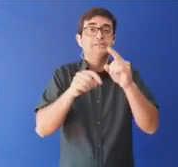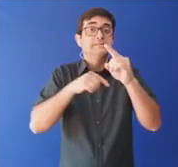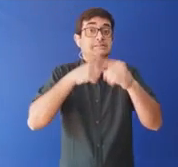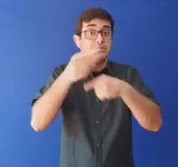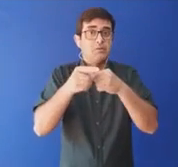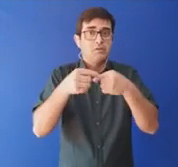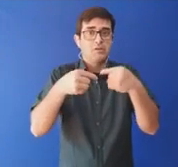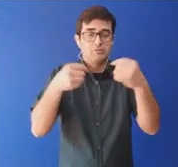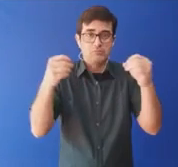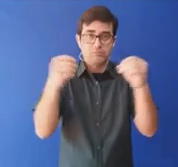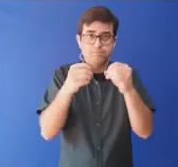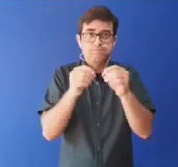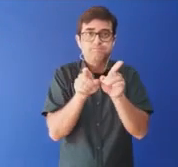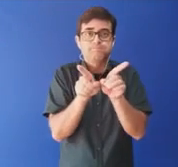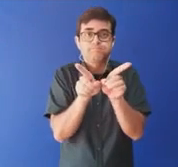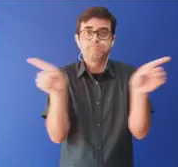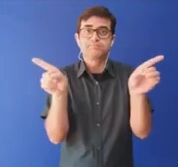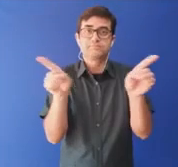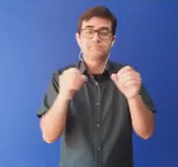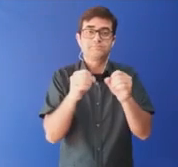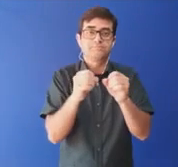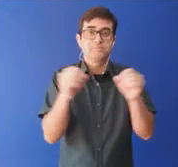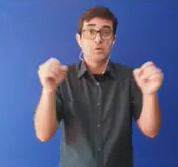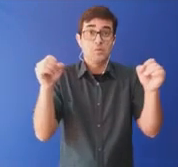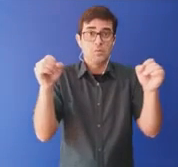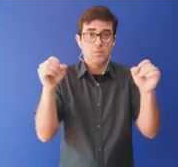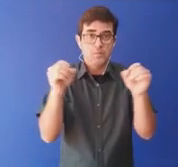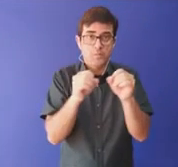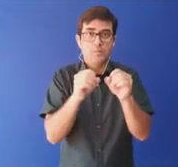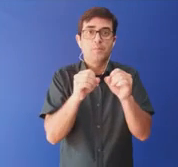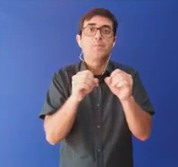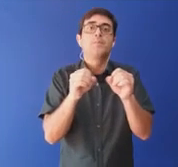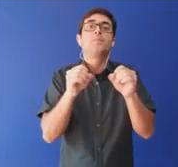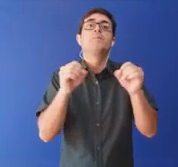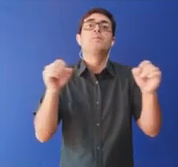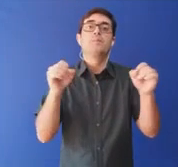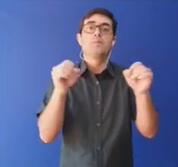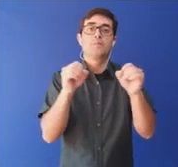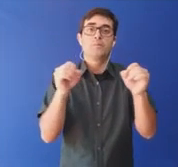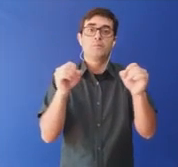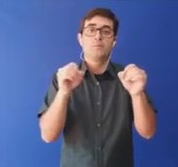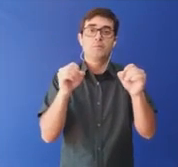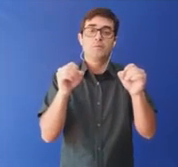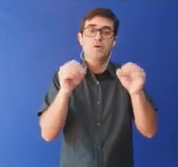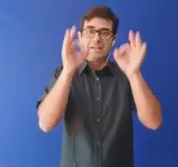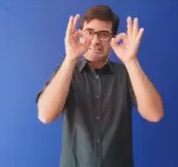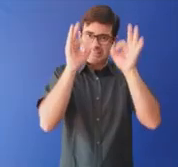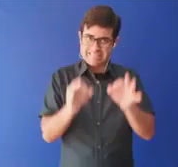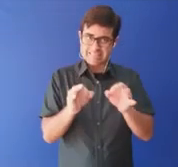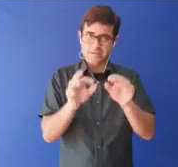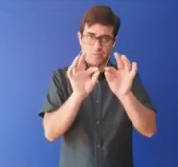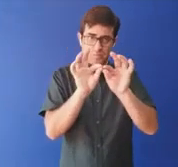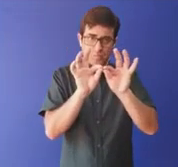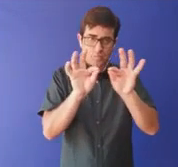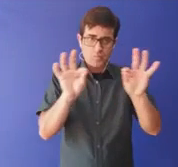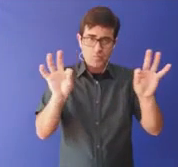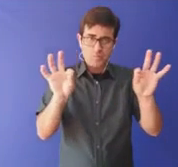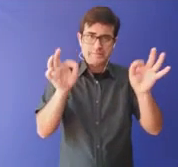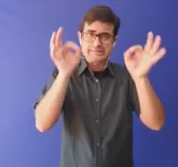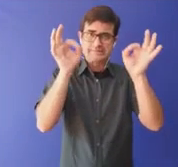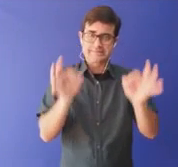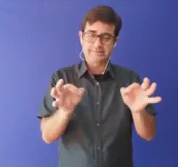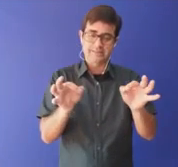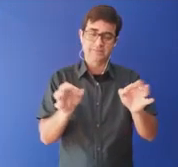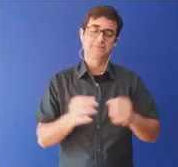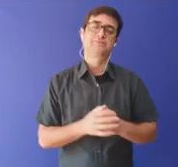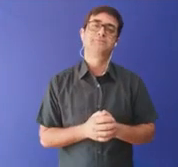sobe abruptamente. Então, ou seja, existe um mínimo de distância que é o ideal